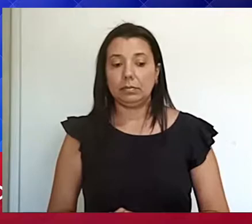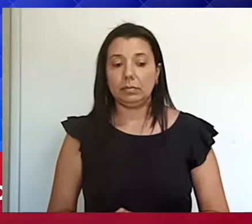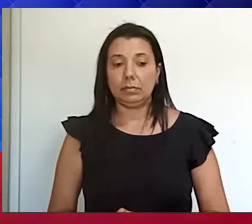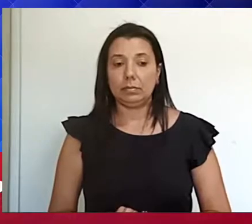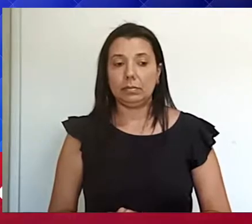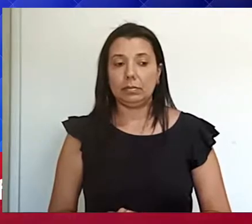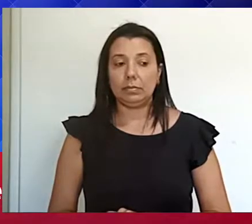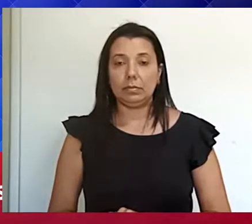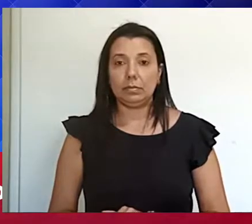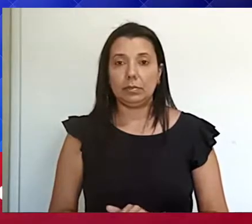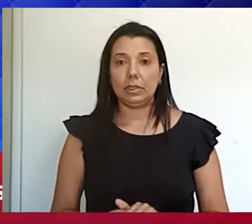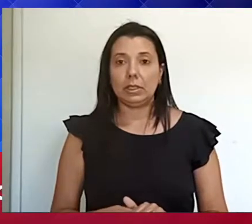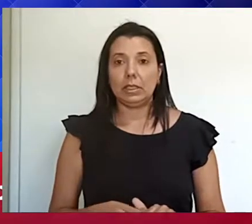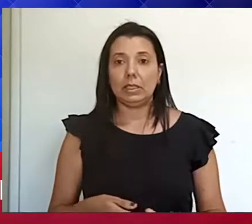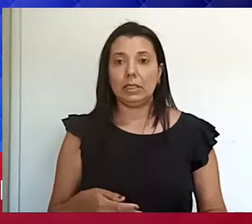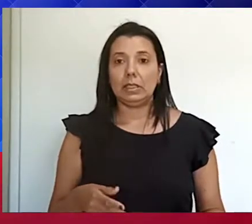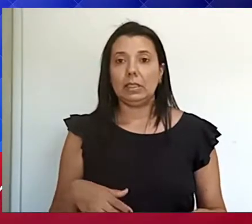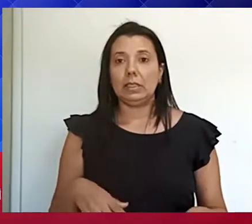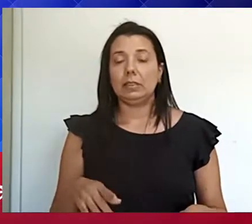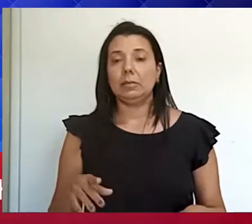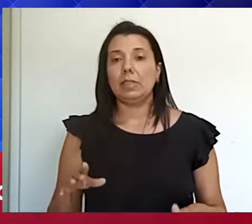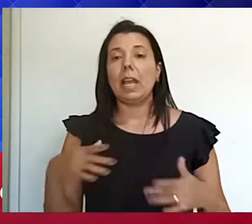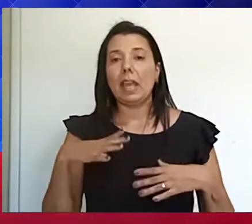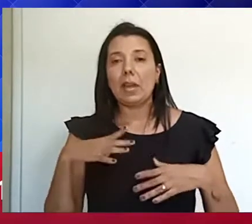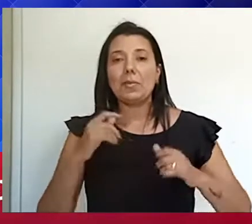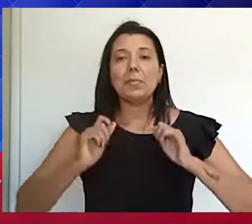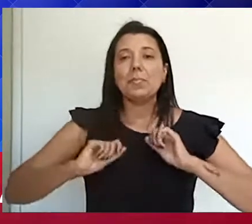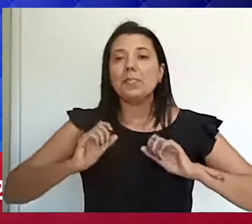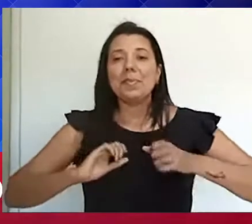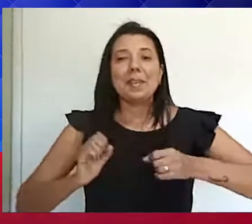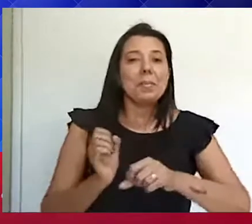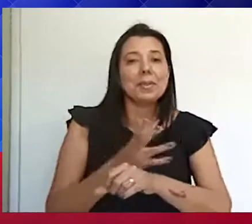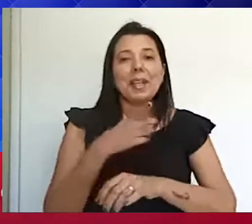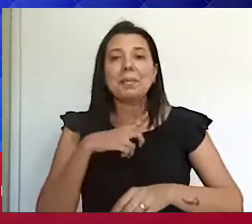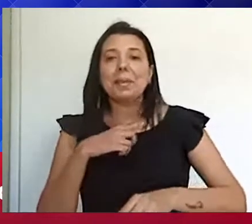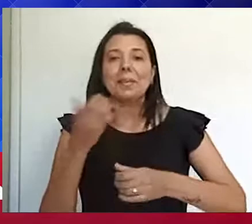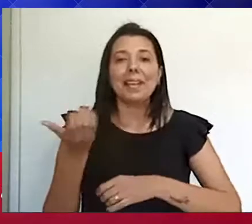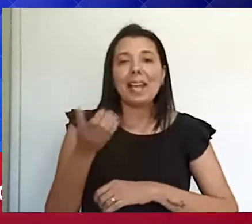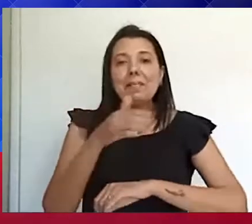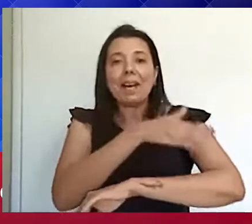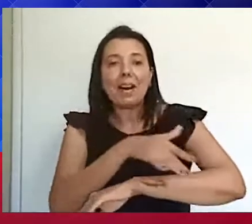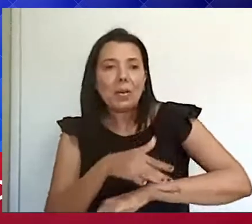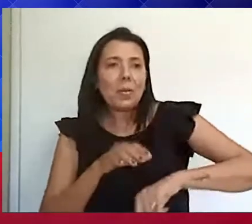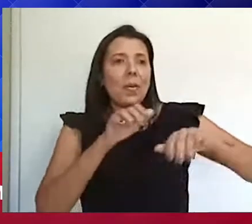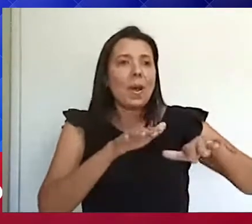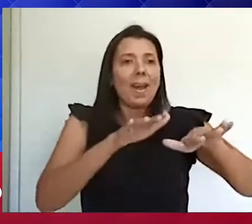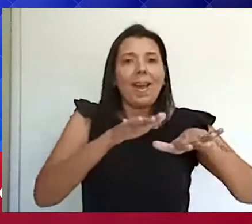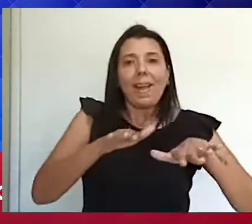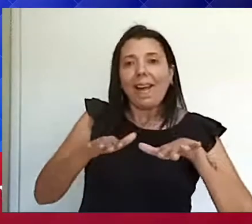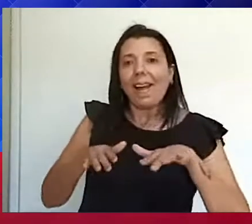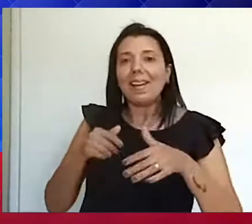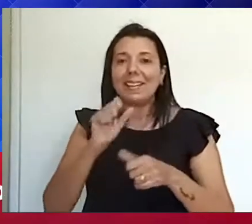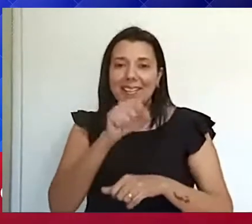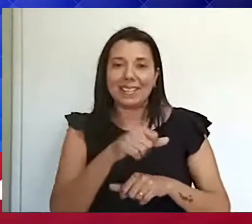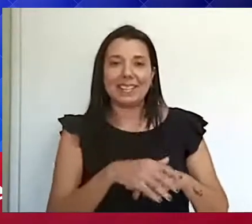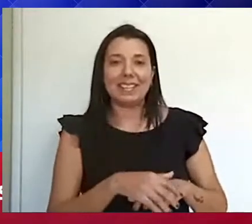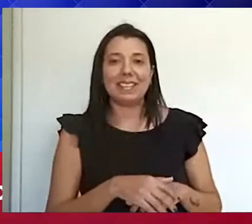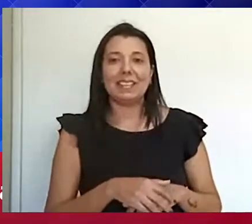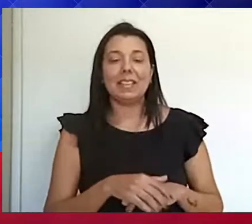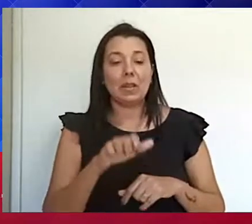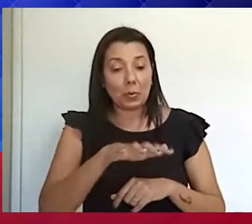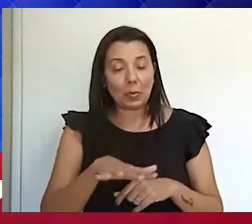quero ir para a rua, já estou aqui doidinha porque não estou na rua. Aqui é um espaço para a gente mostrar